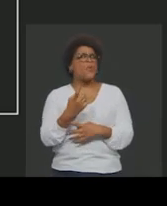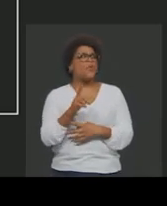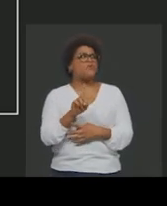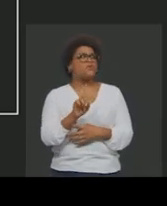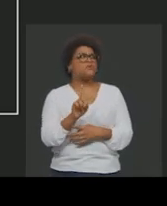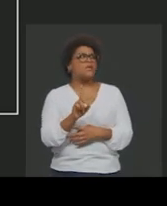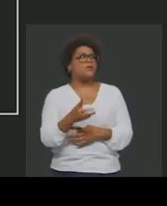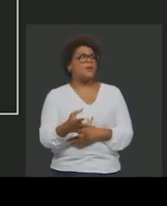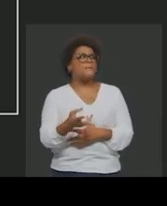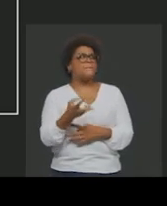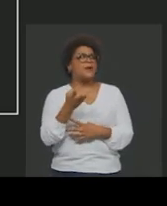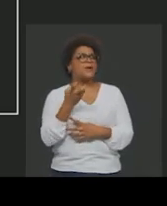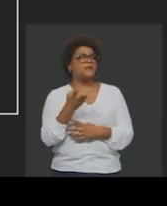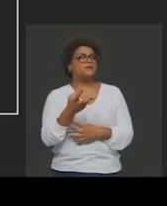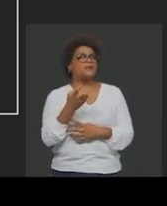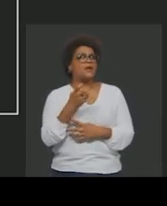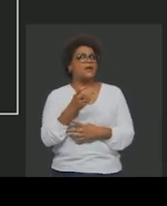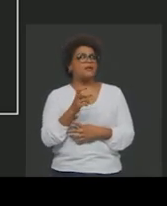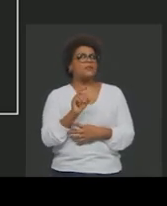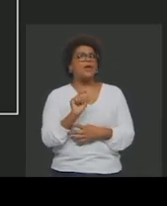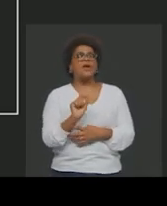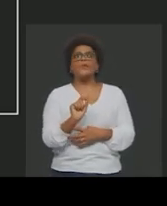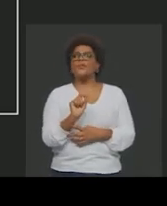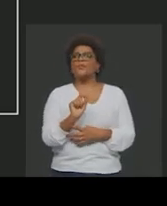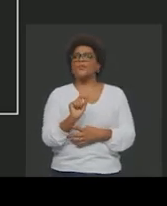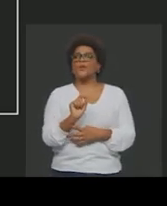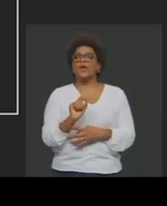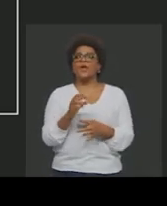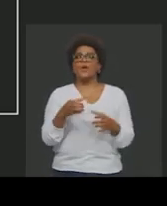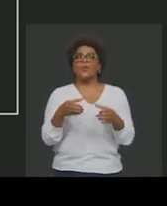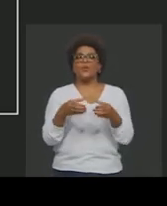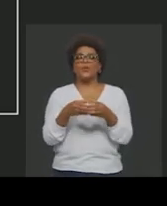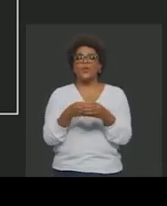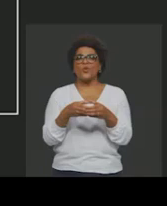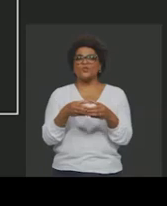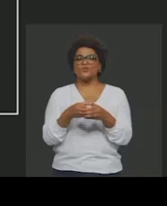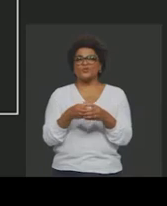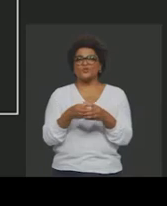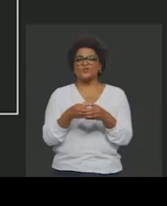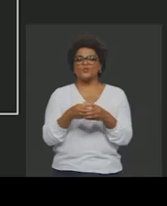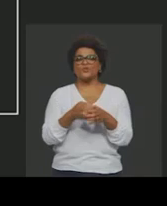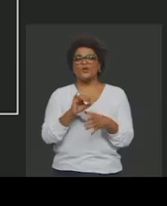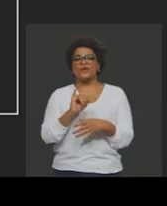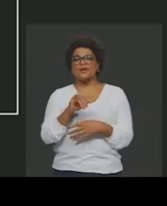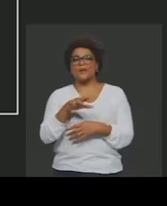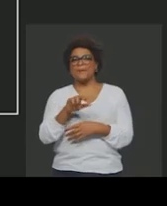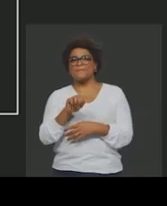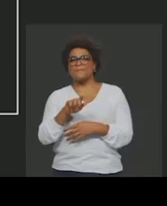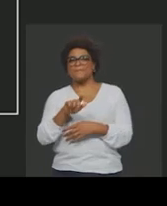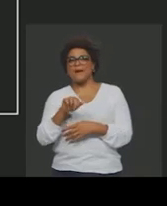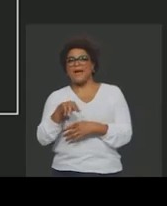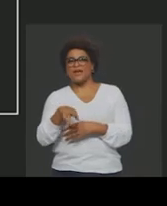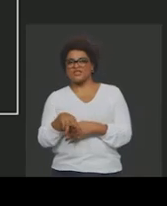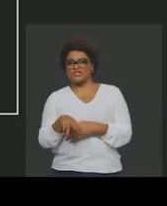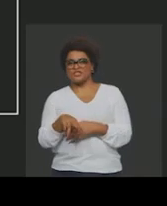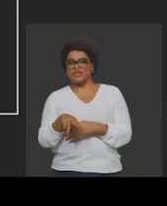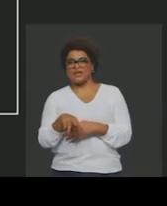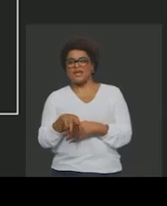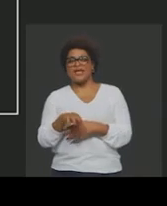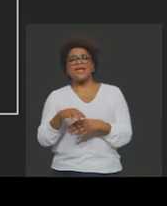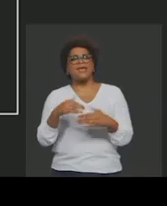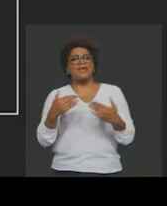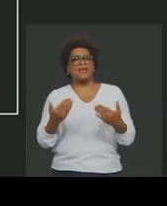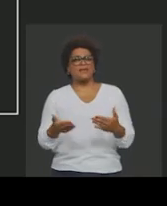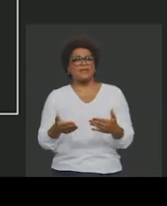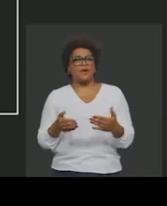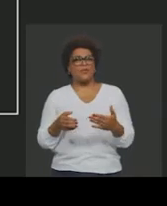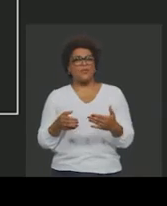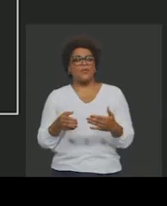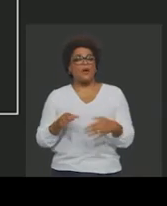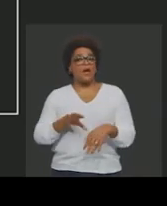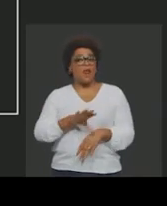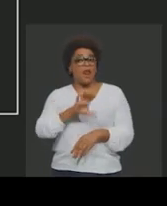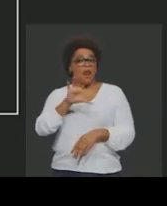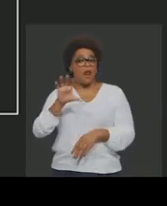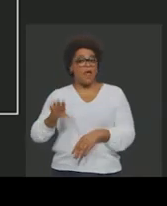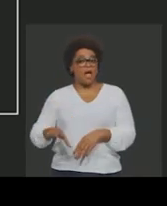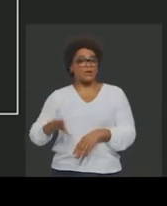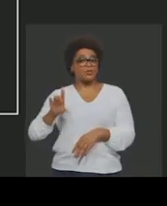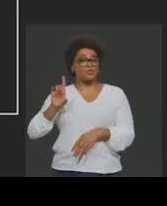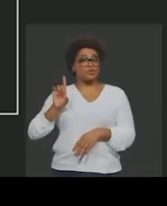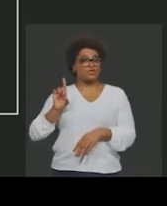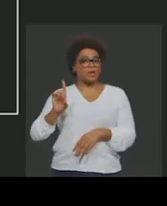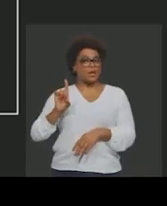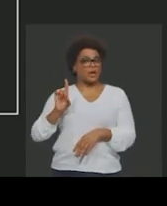função é apresentada é o quê? O conjunto imagem. Ou seja, dos elementos do lado direito, você não está vendo assim de